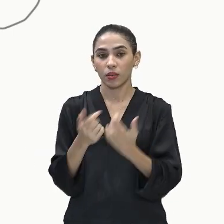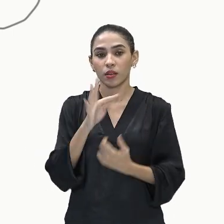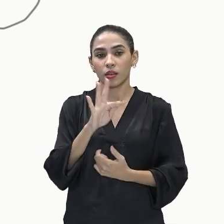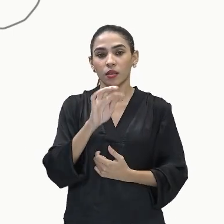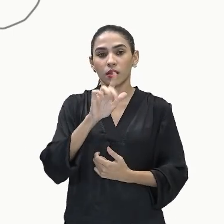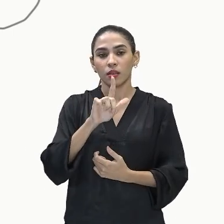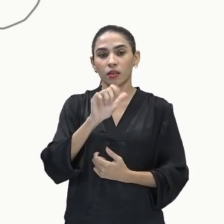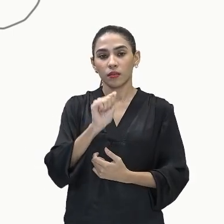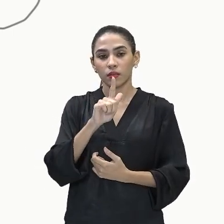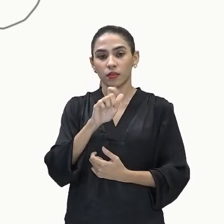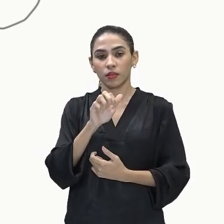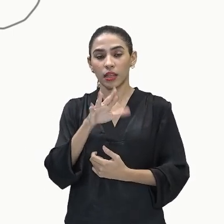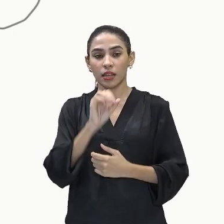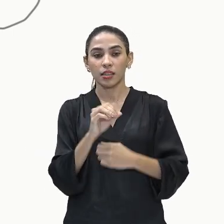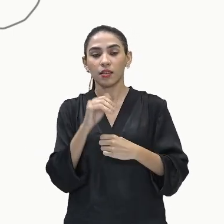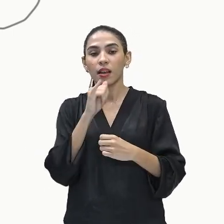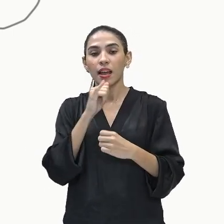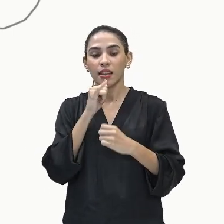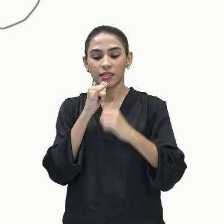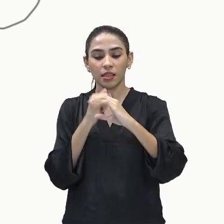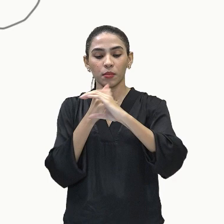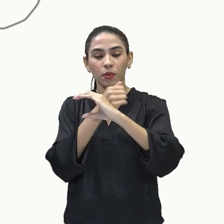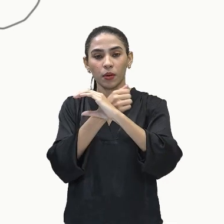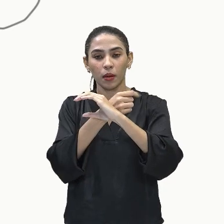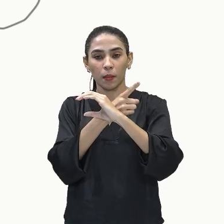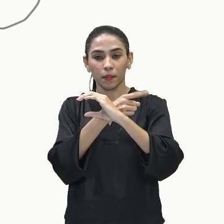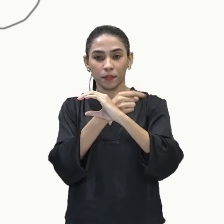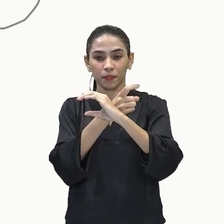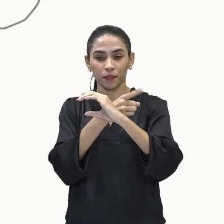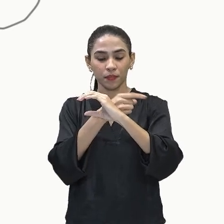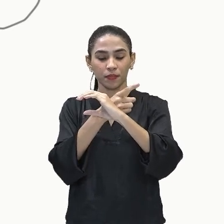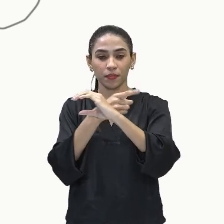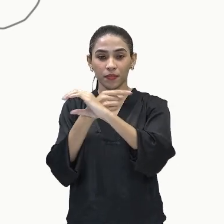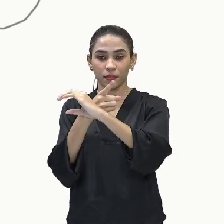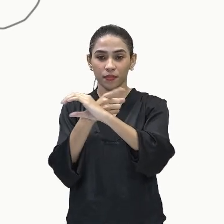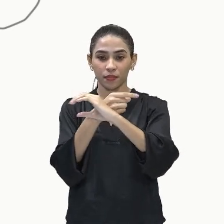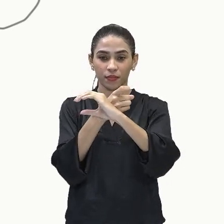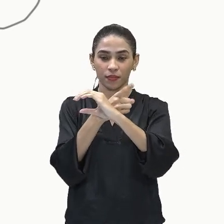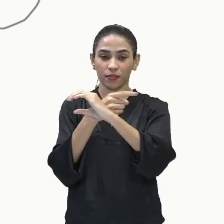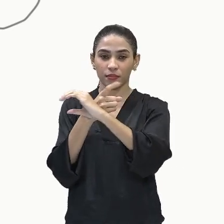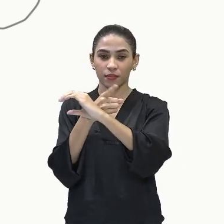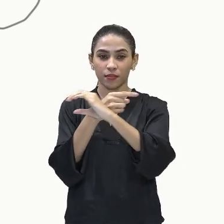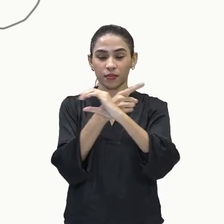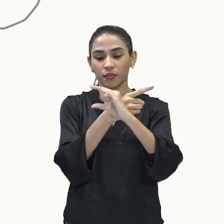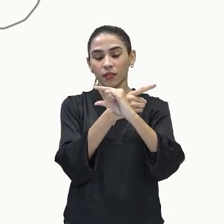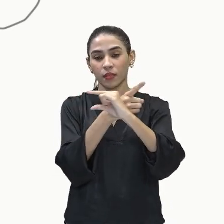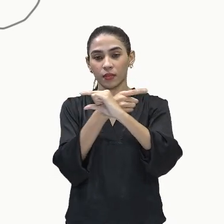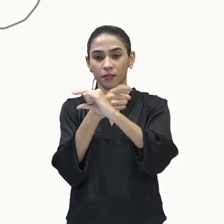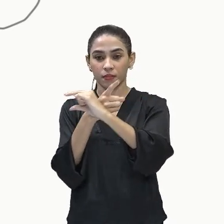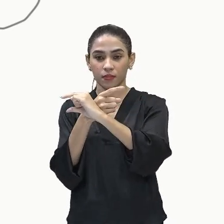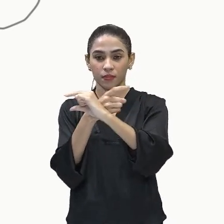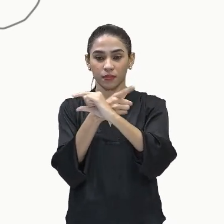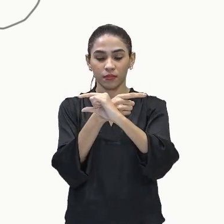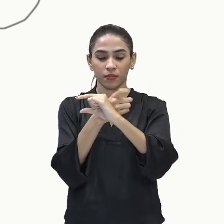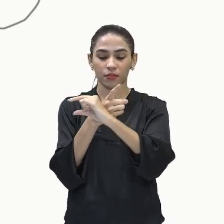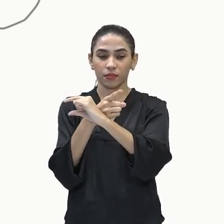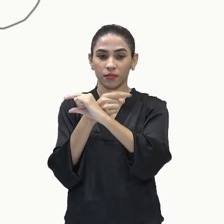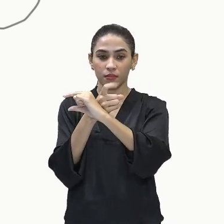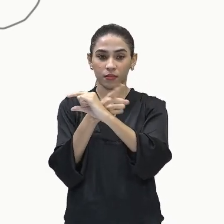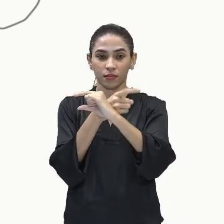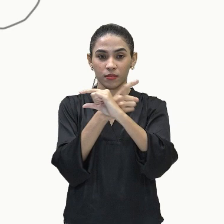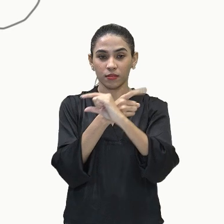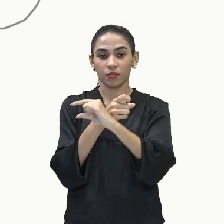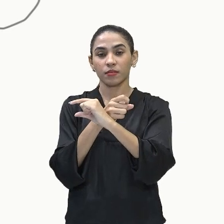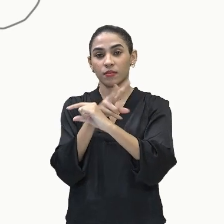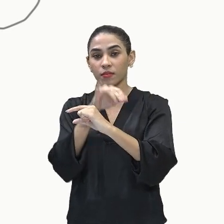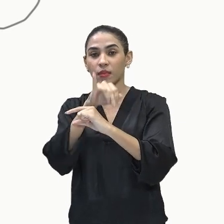é um flagelo? É essa espécie aqui de cauda, né? Então você observa esse protozoário, ele tem uma cauda e é com isso que ele vai poder